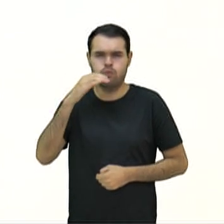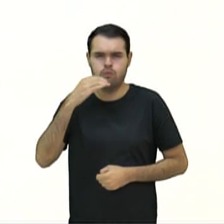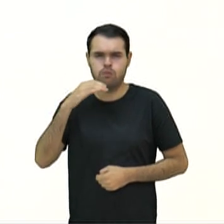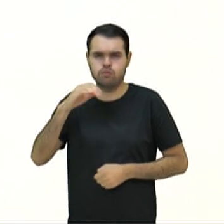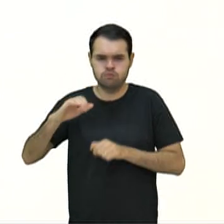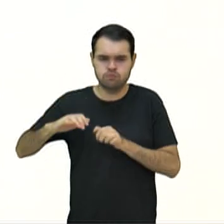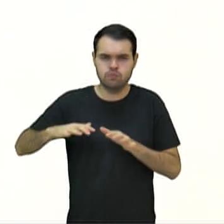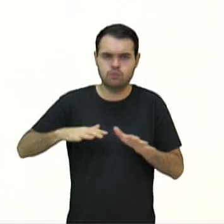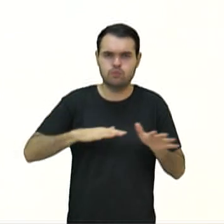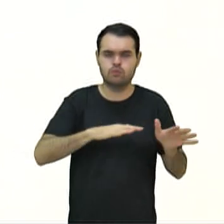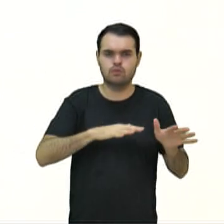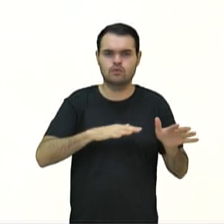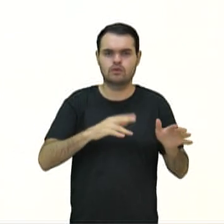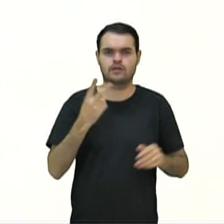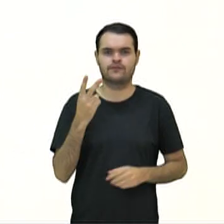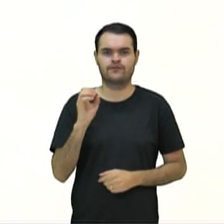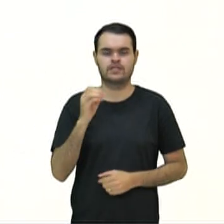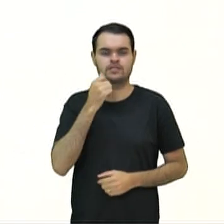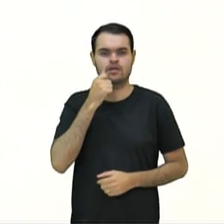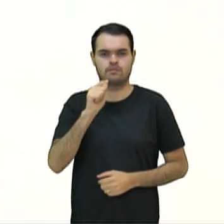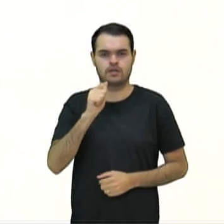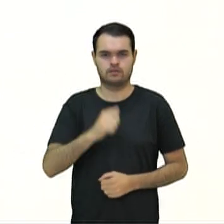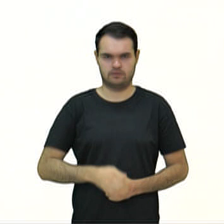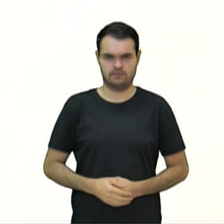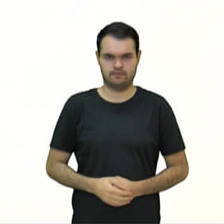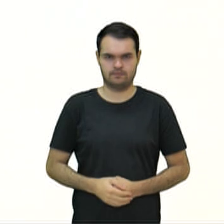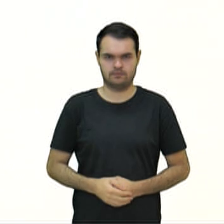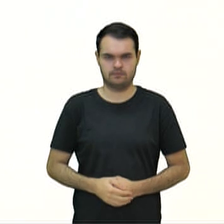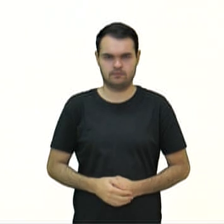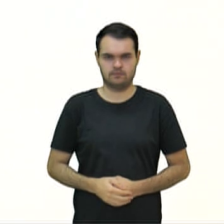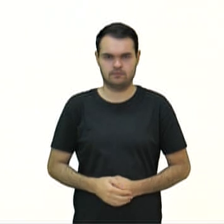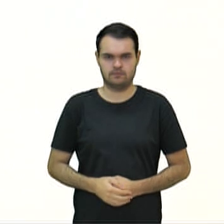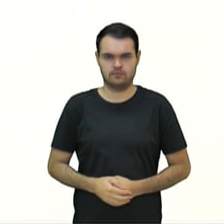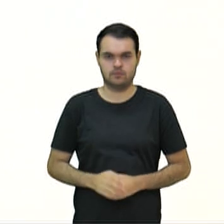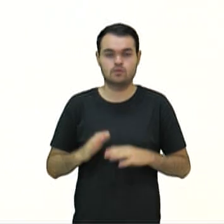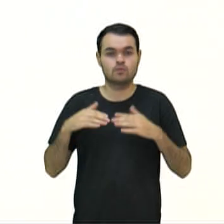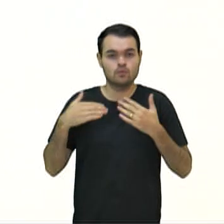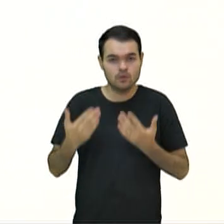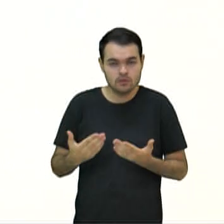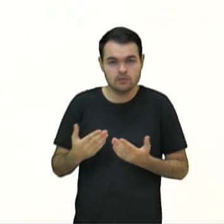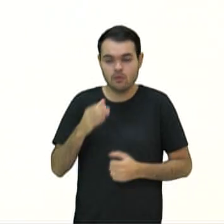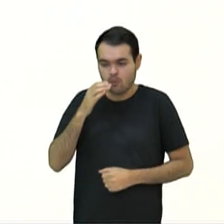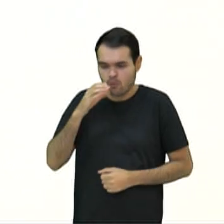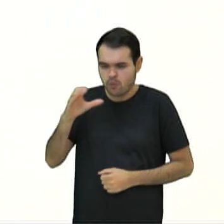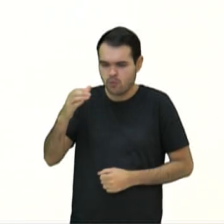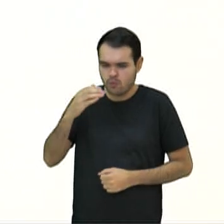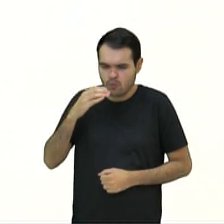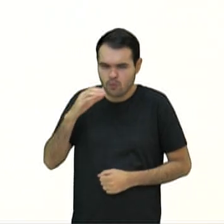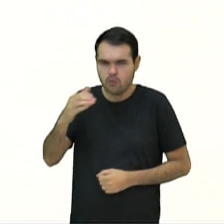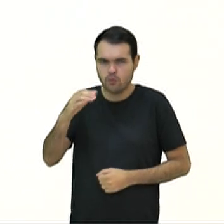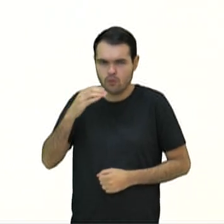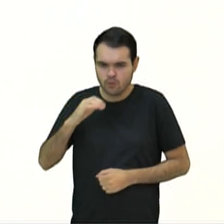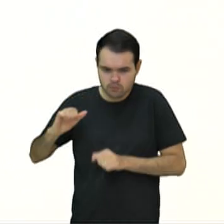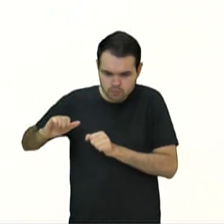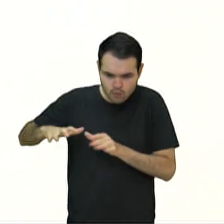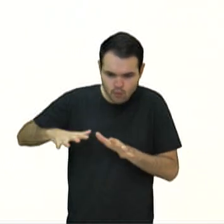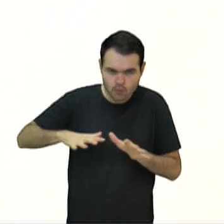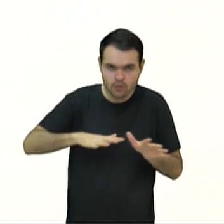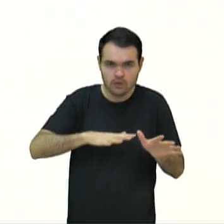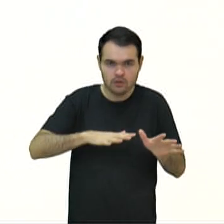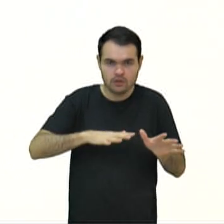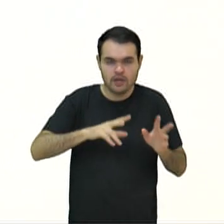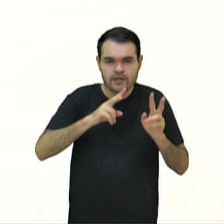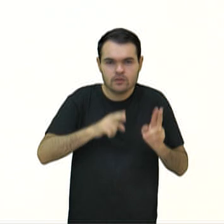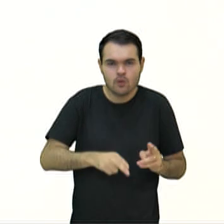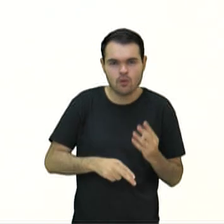de intensidade 20 amperes. Quando a corrente que o atravessa for igual a 4